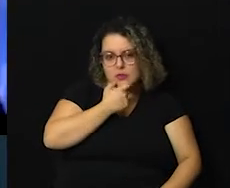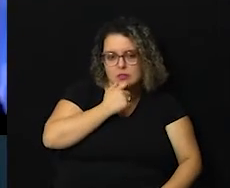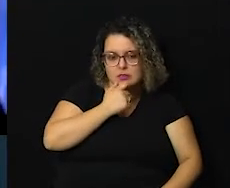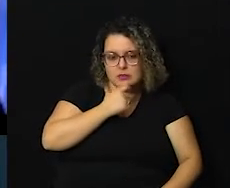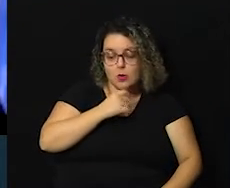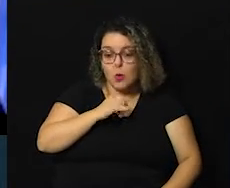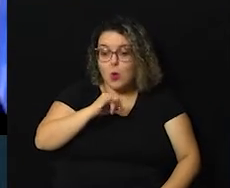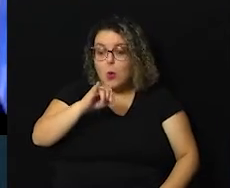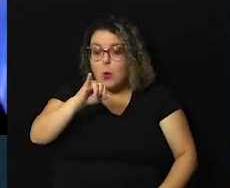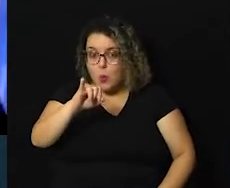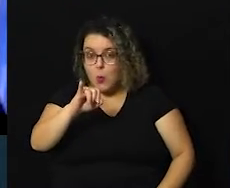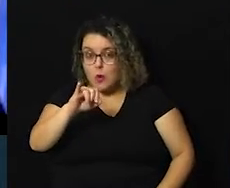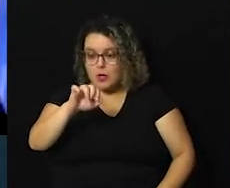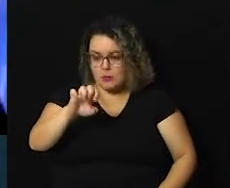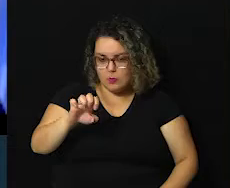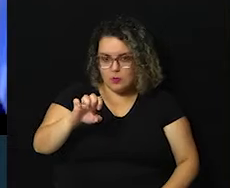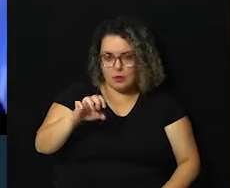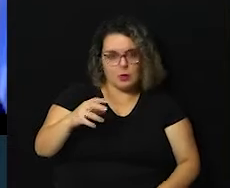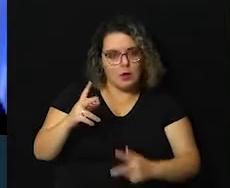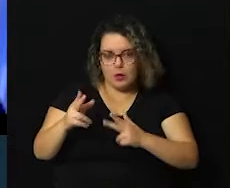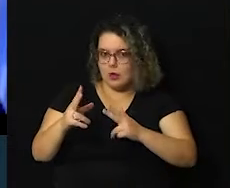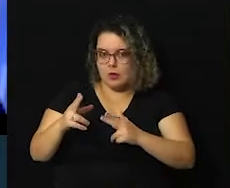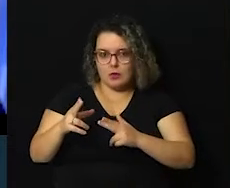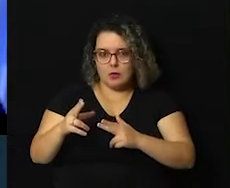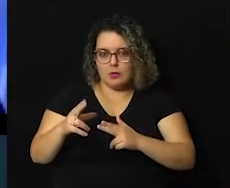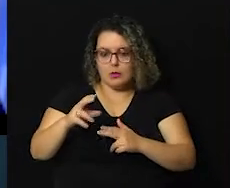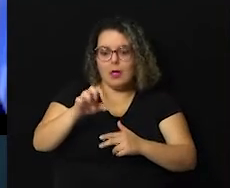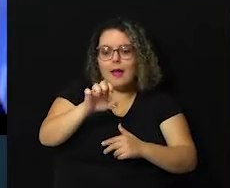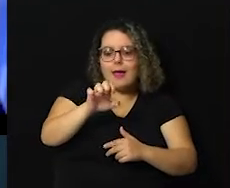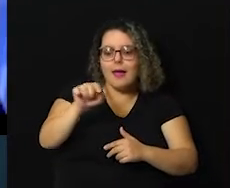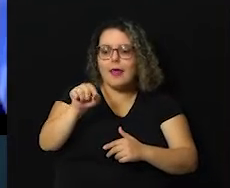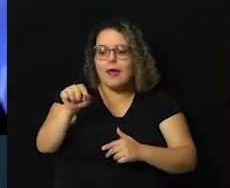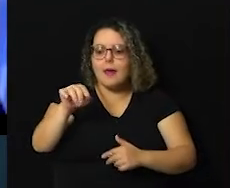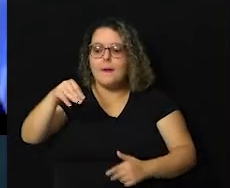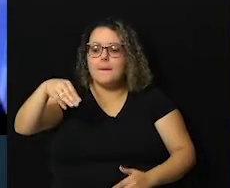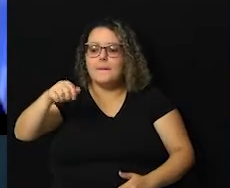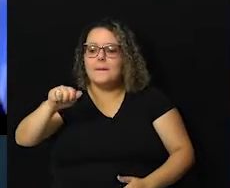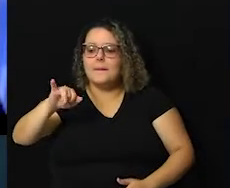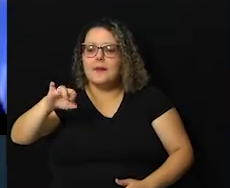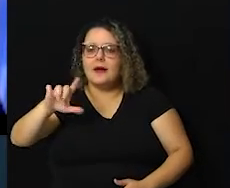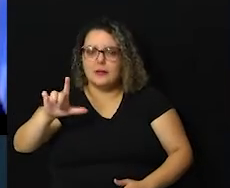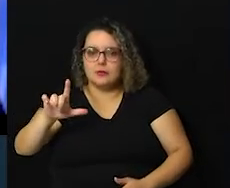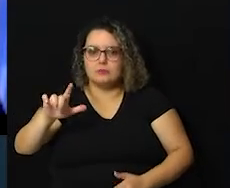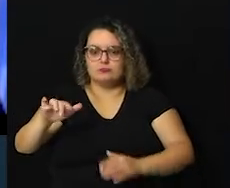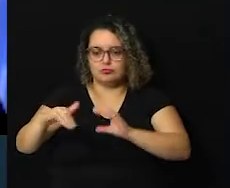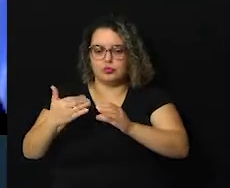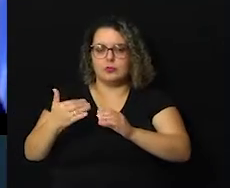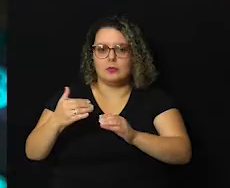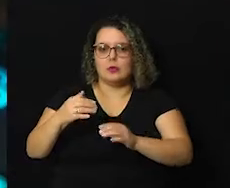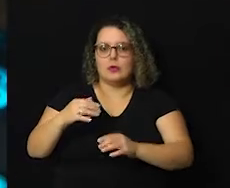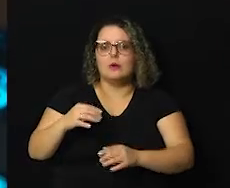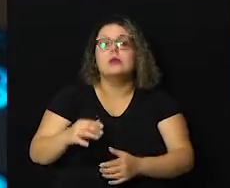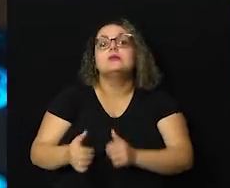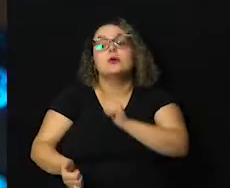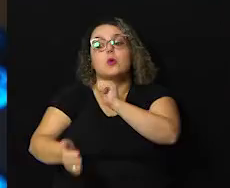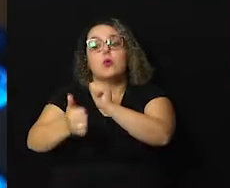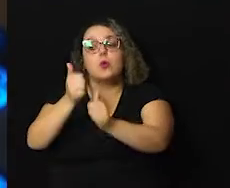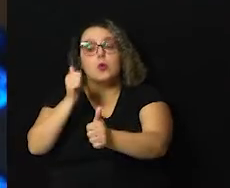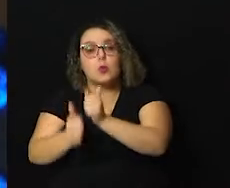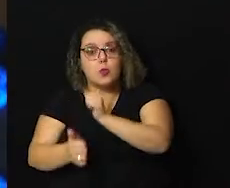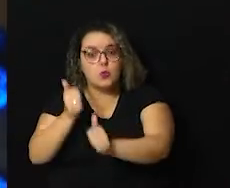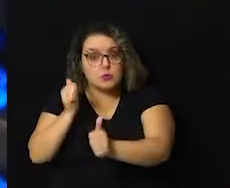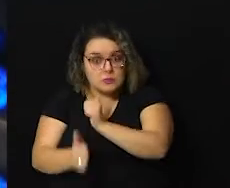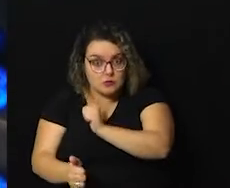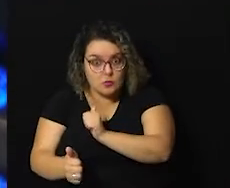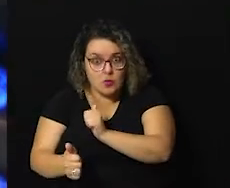sports4u kiwi é a mesma coisa que o e do e-mail né vende eletrônico Então são os esportes